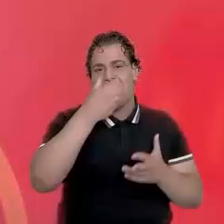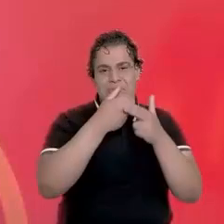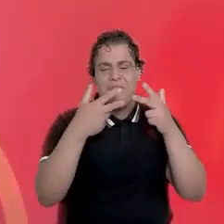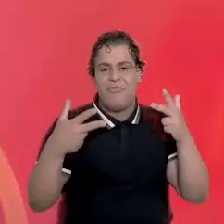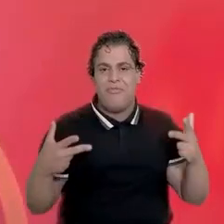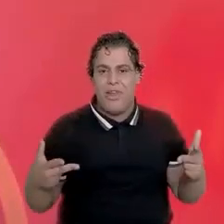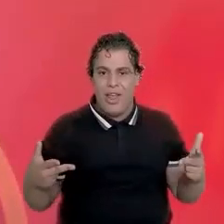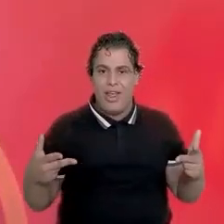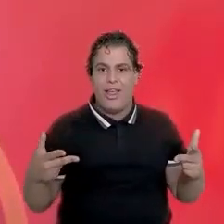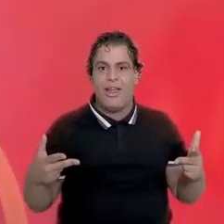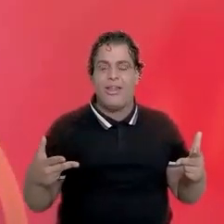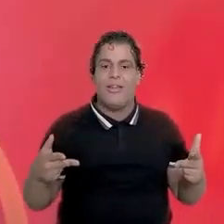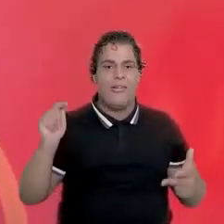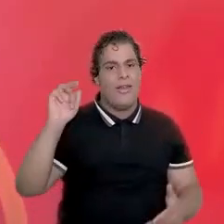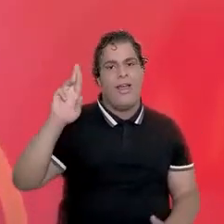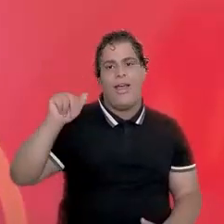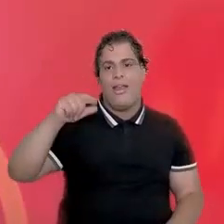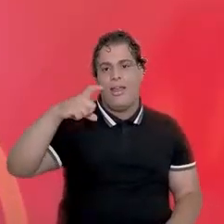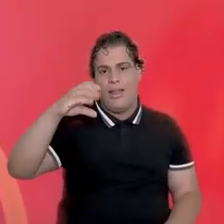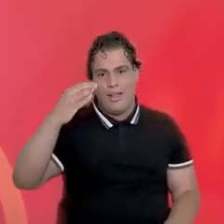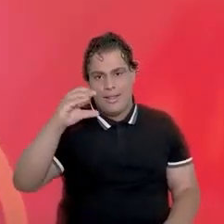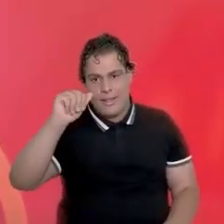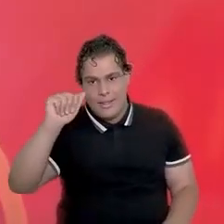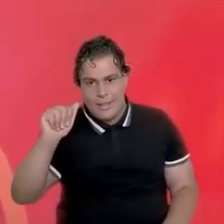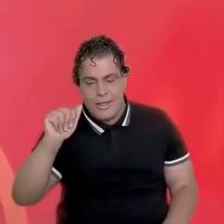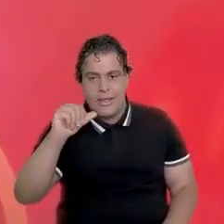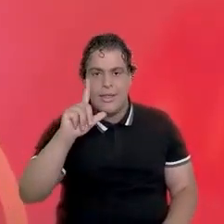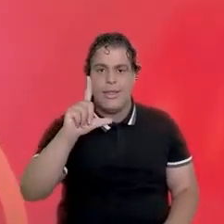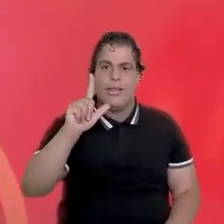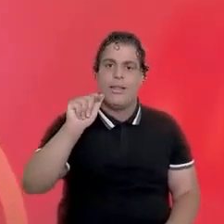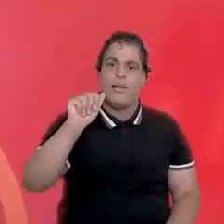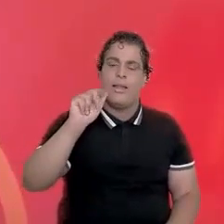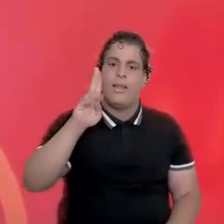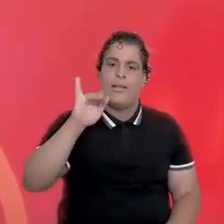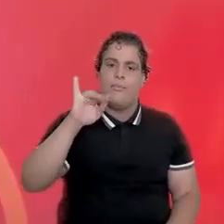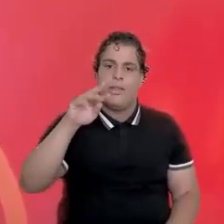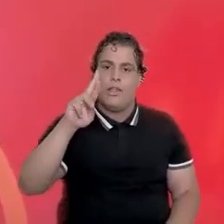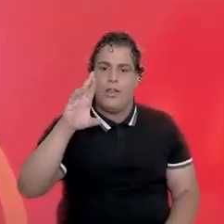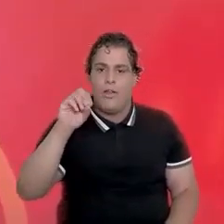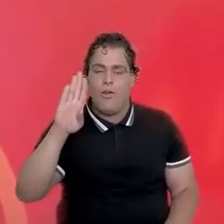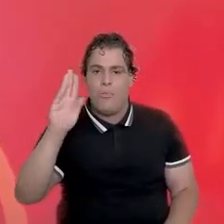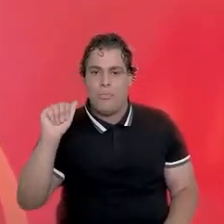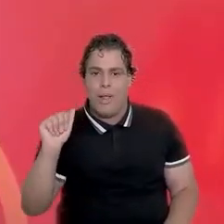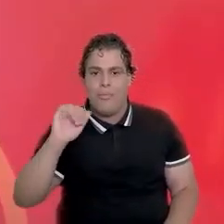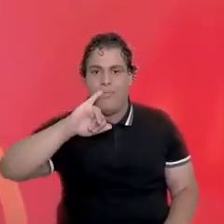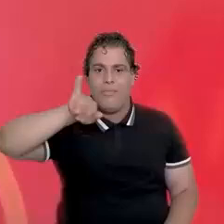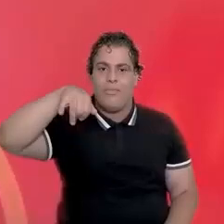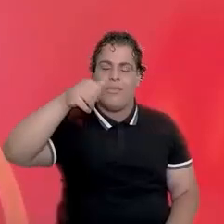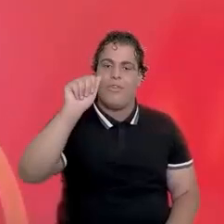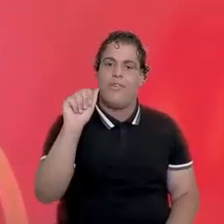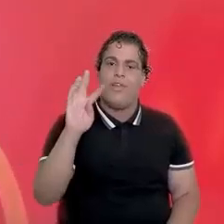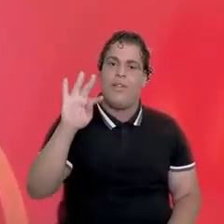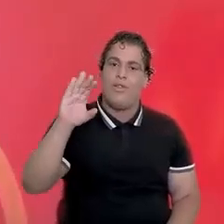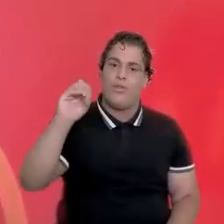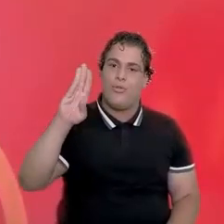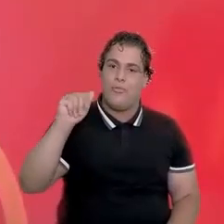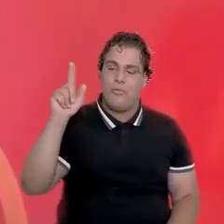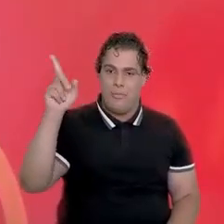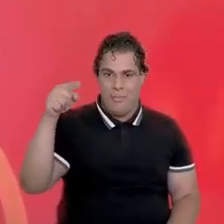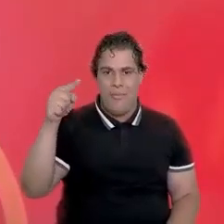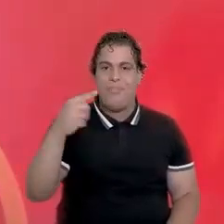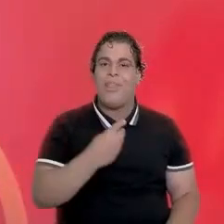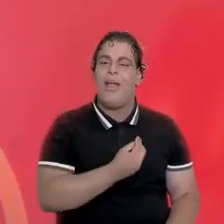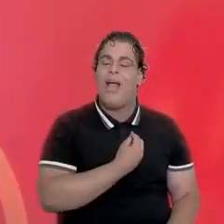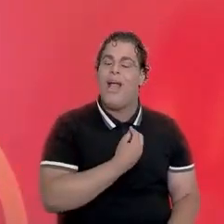jacá, araçá, gabiroba, jatobá. É assim a vida do